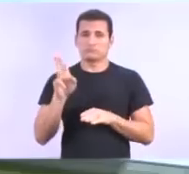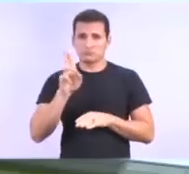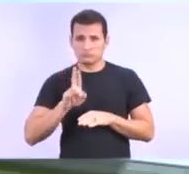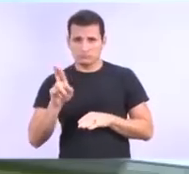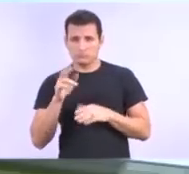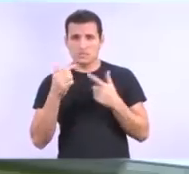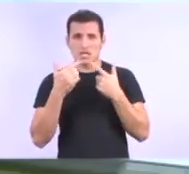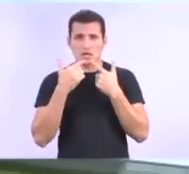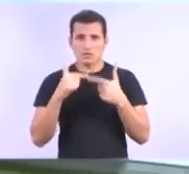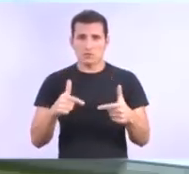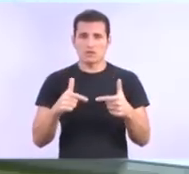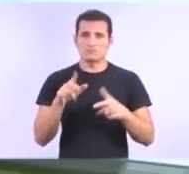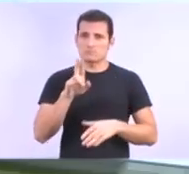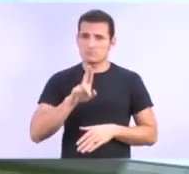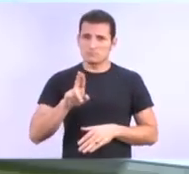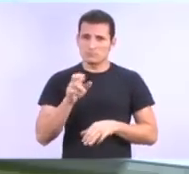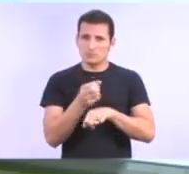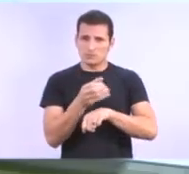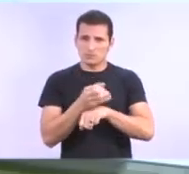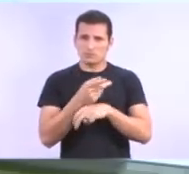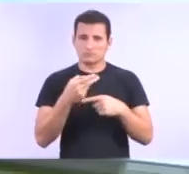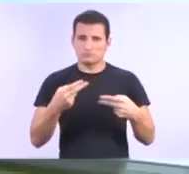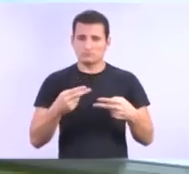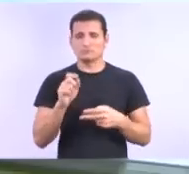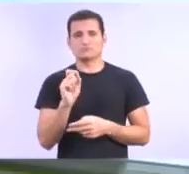linguagens orientadas a objetos é que